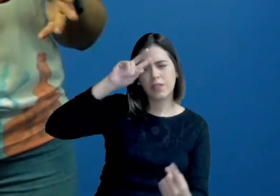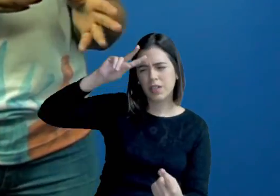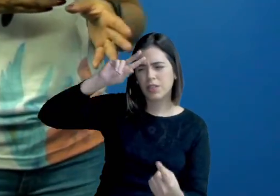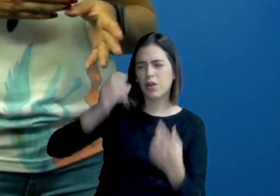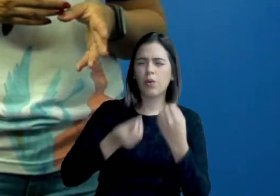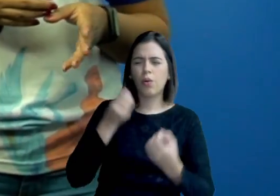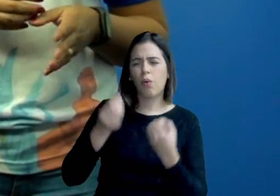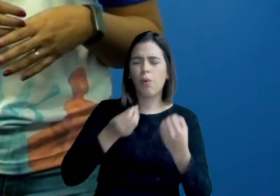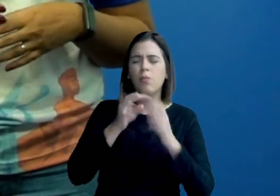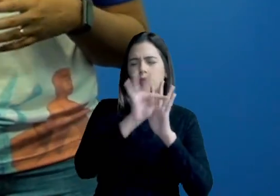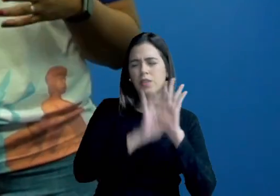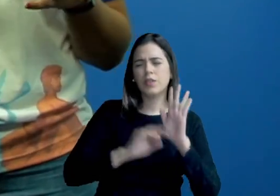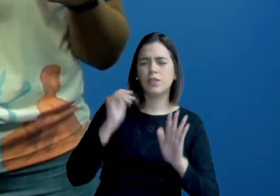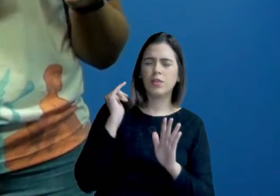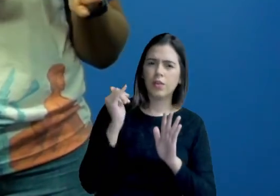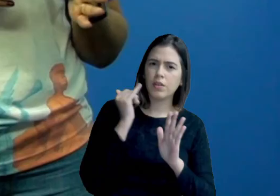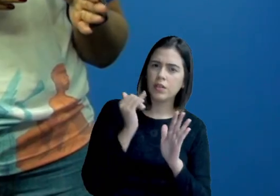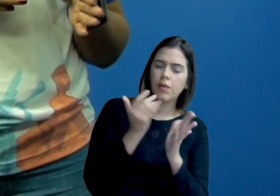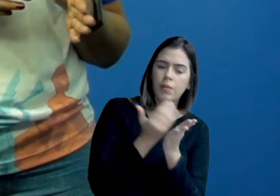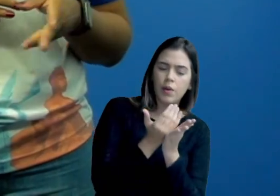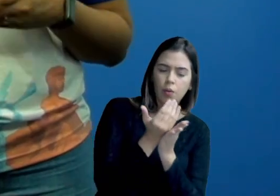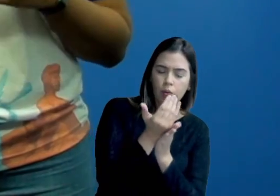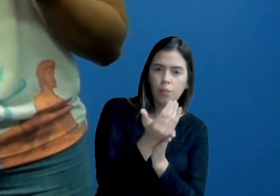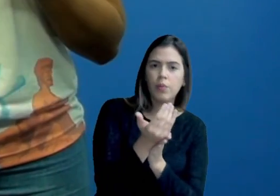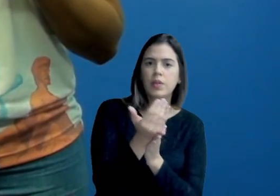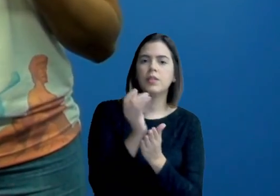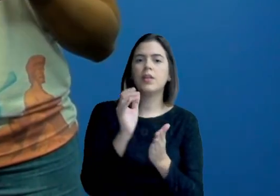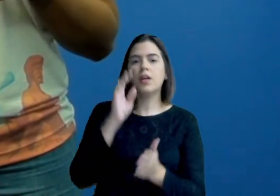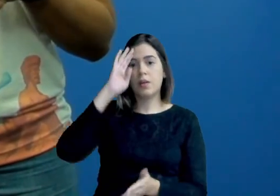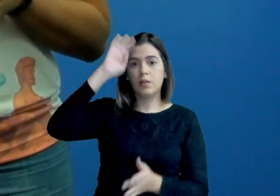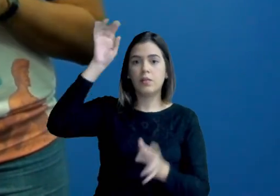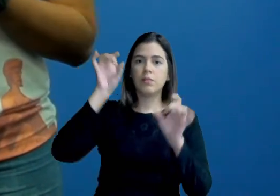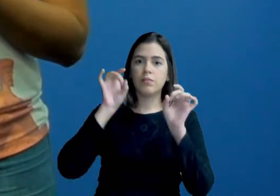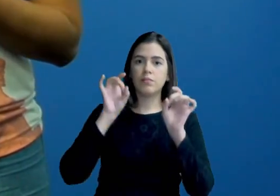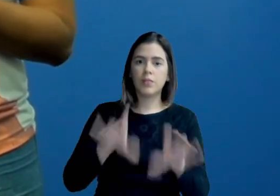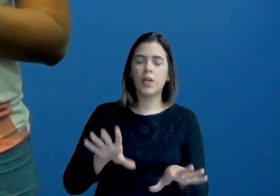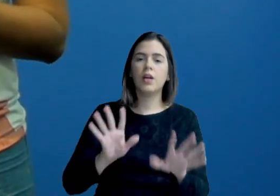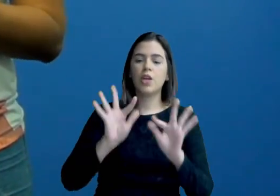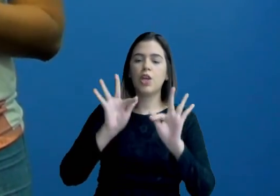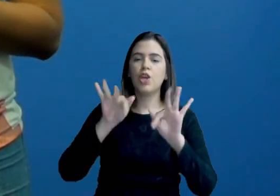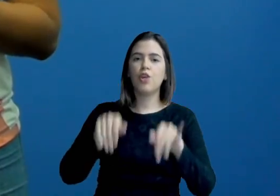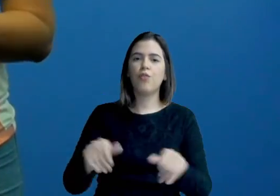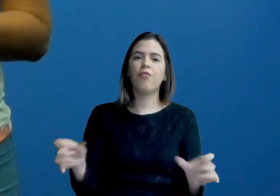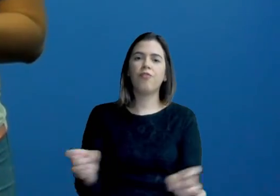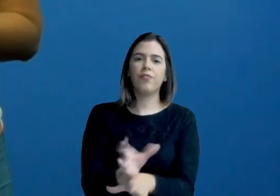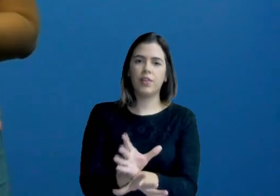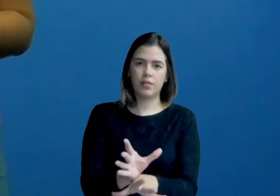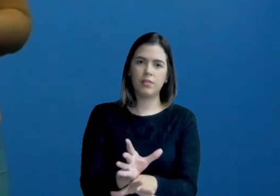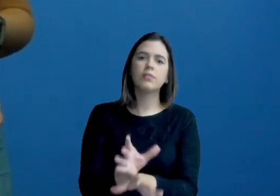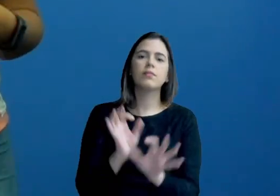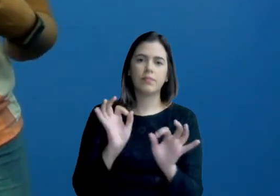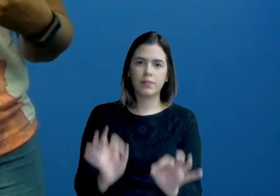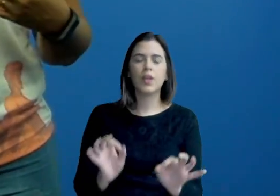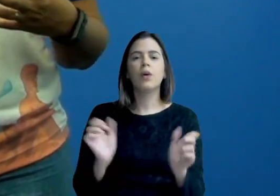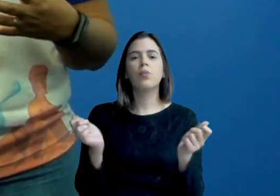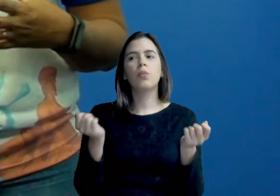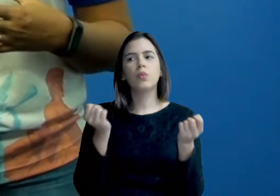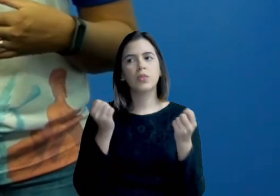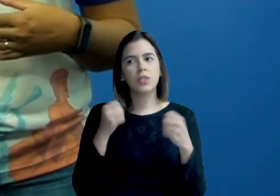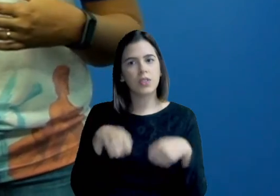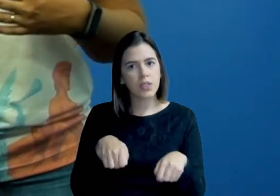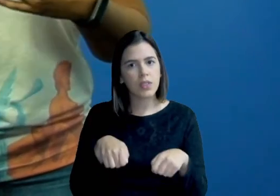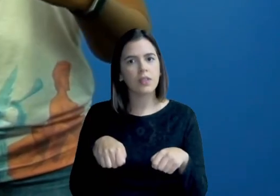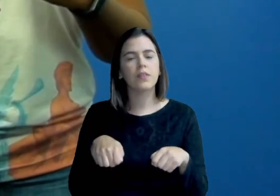como todo texto narrativo, ela tem que ter um início, o clímax e o fim, certo? Para